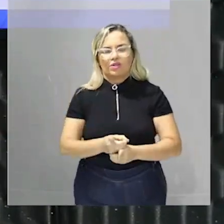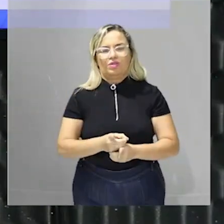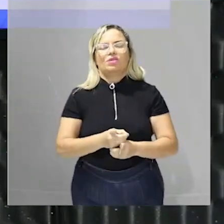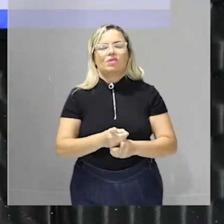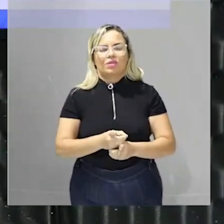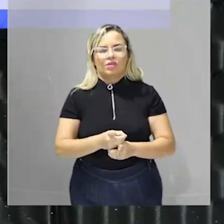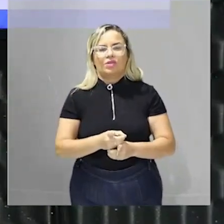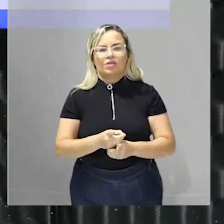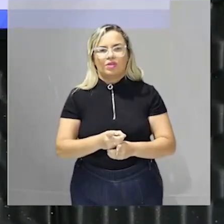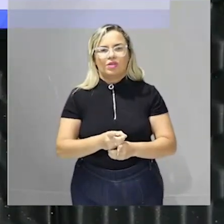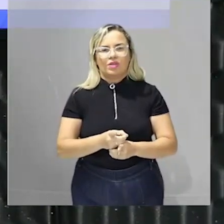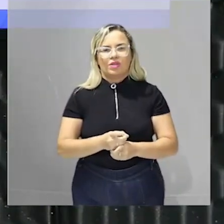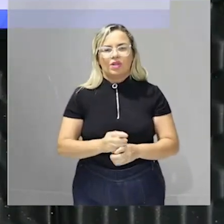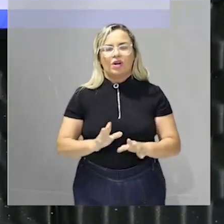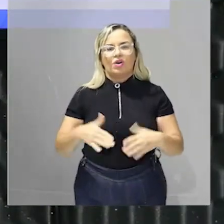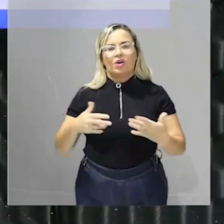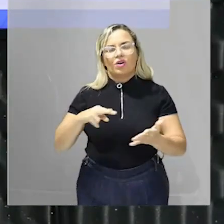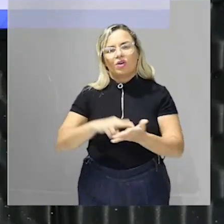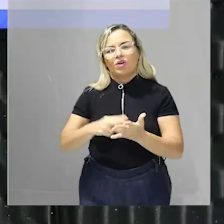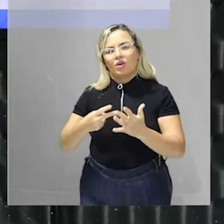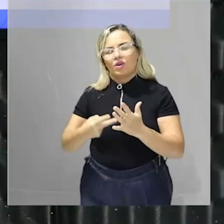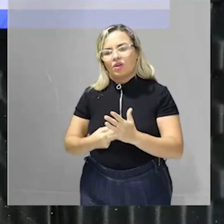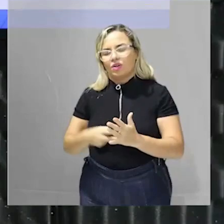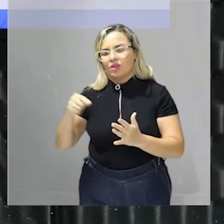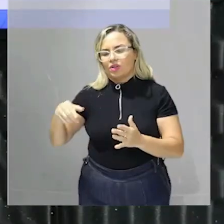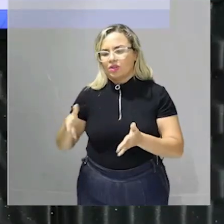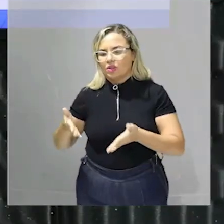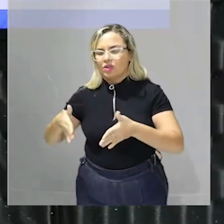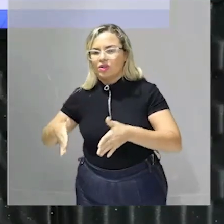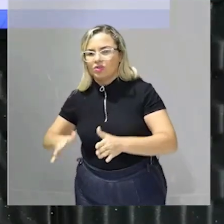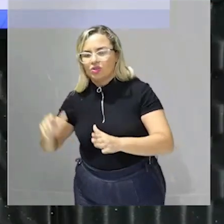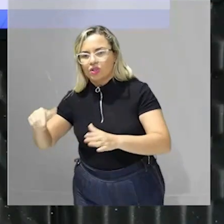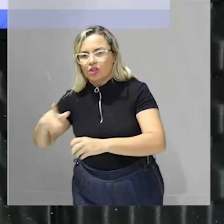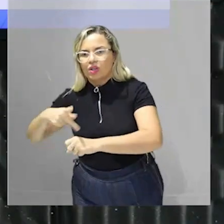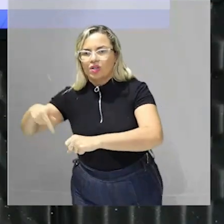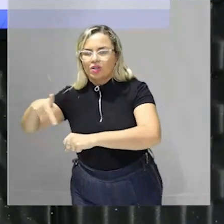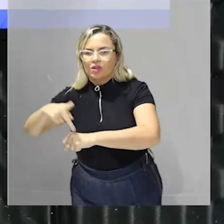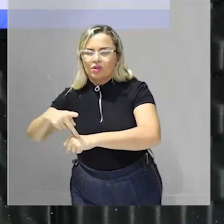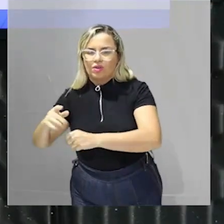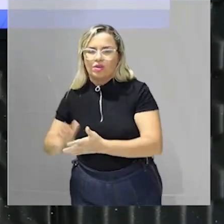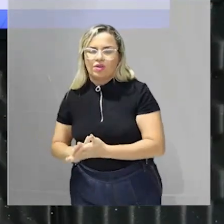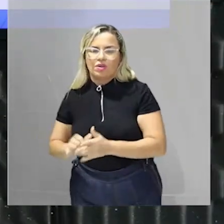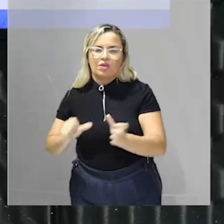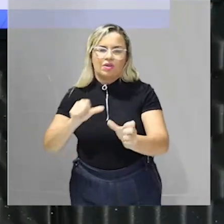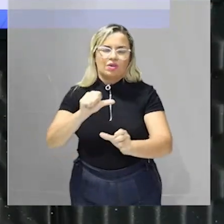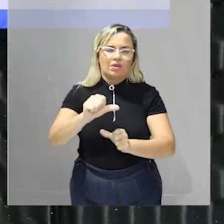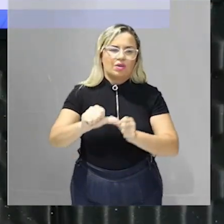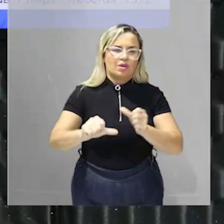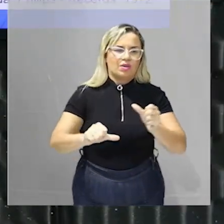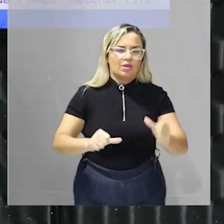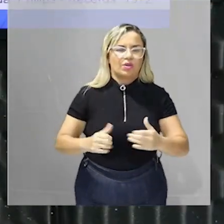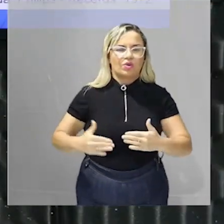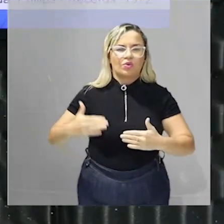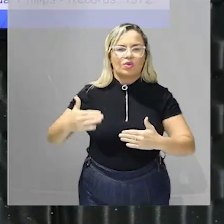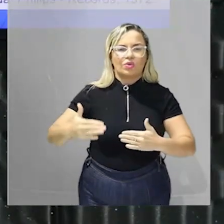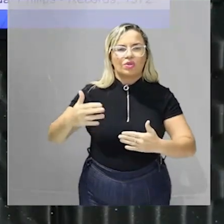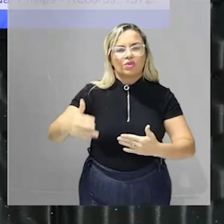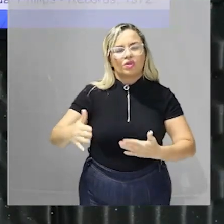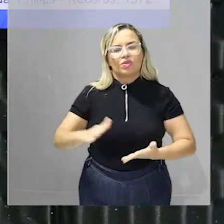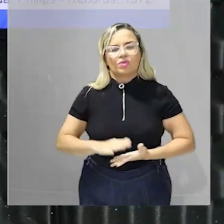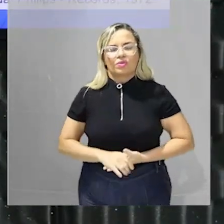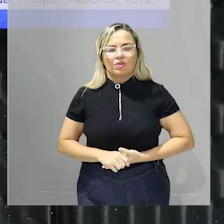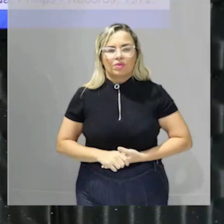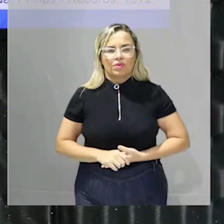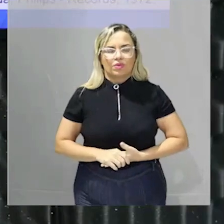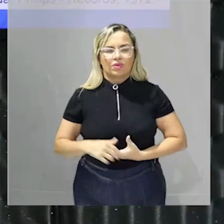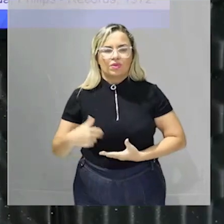dos seus habitats naturais, dos seus países, das suas cidades e vão adiante, né? E